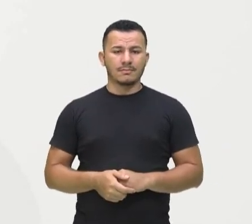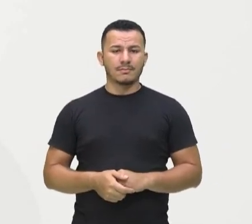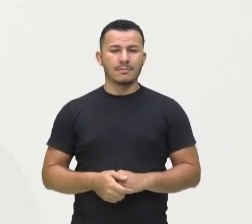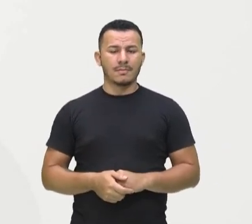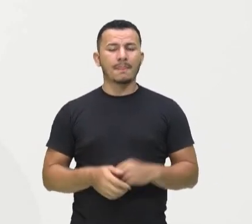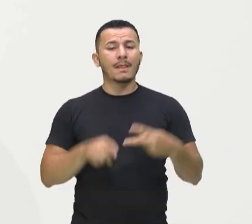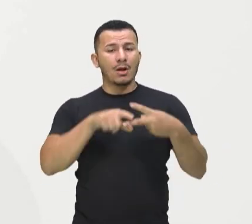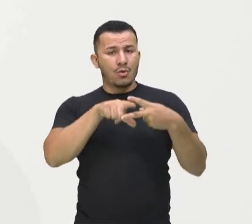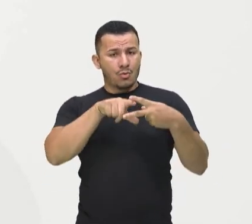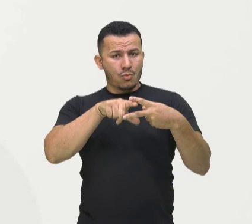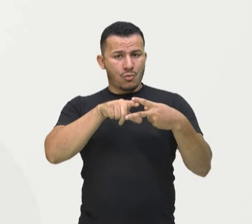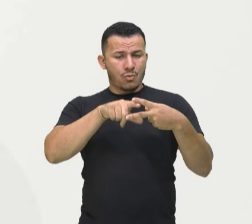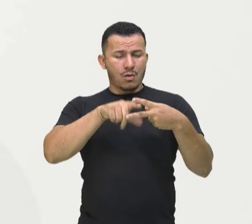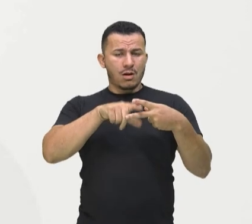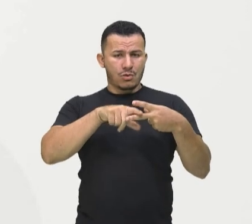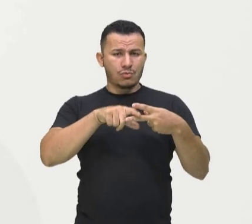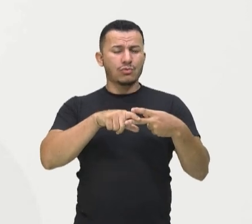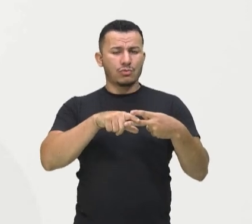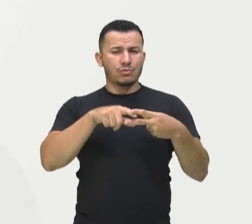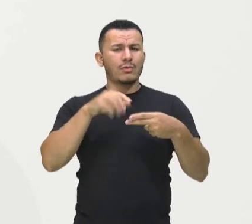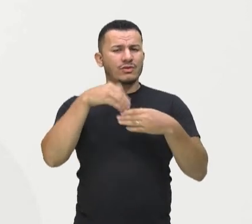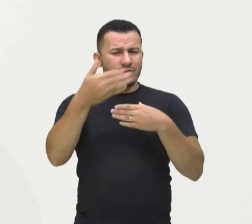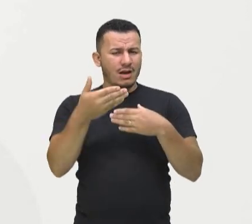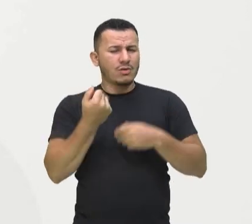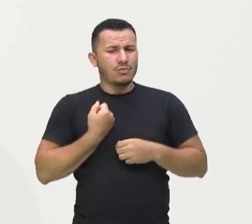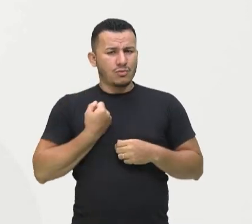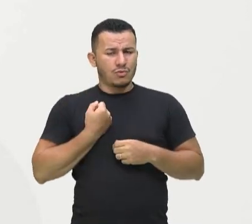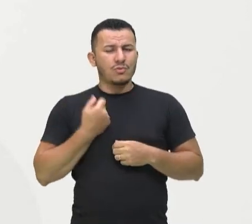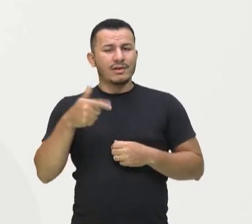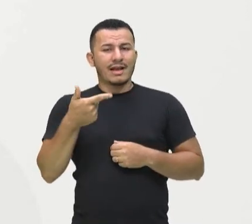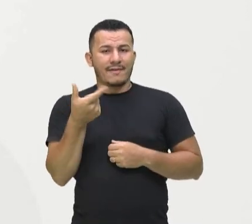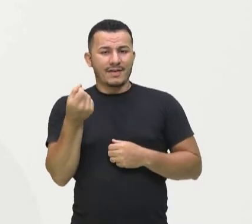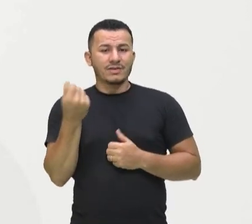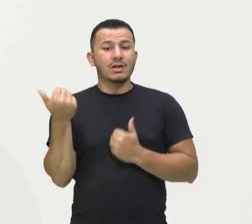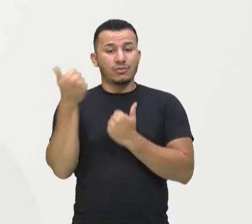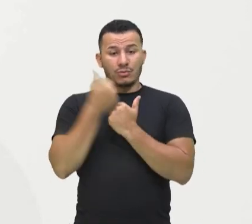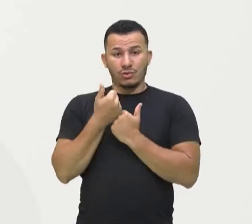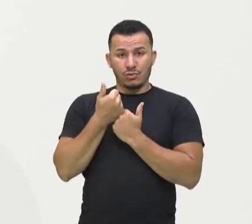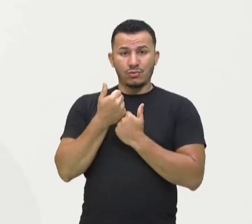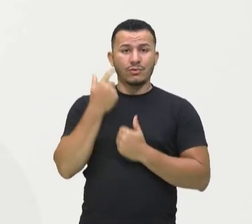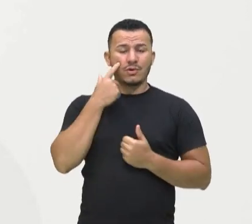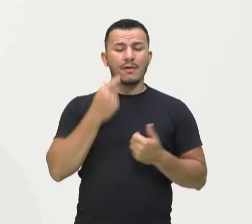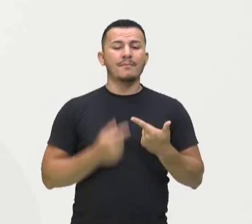externo por 20, tá legal? E a gente vai ficar assim, ó, 20